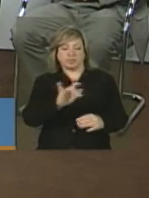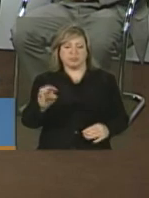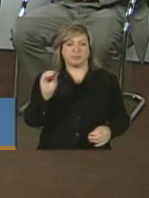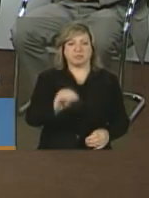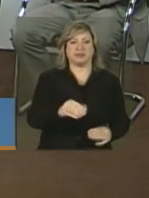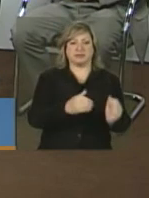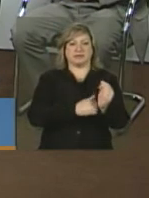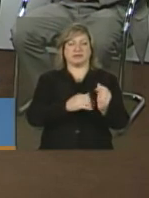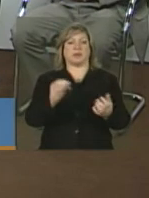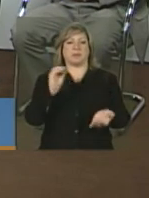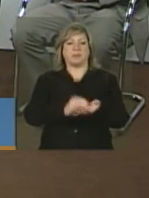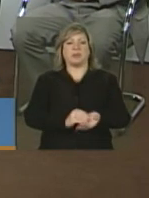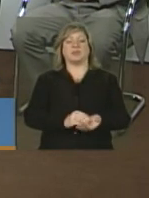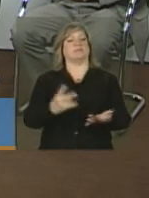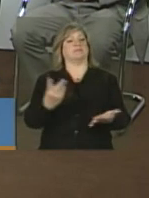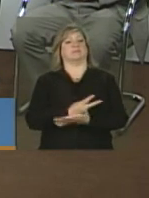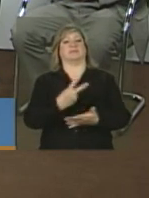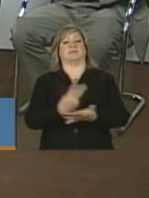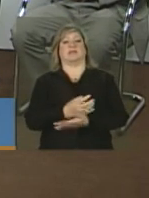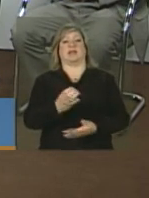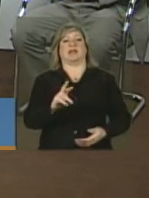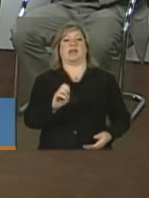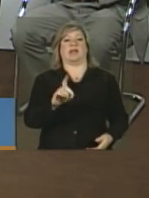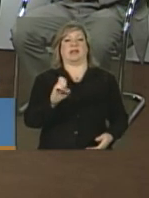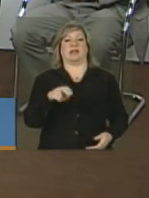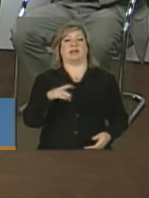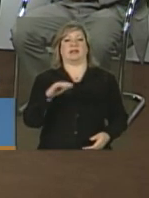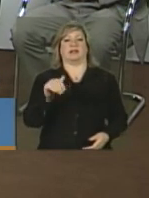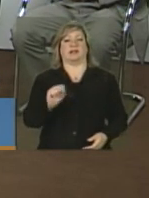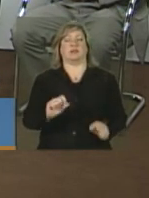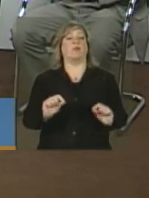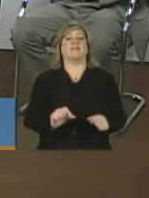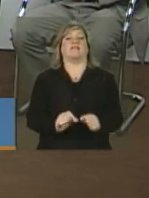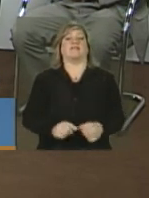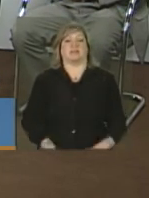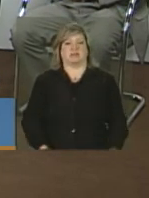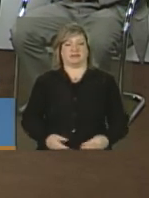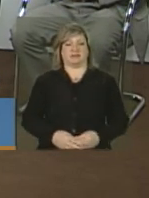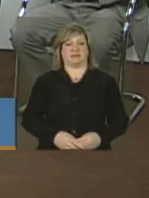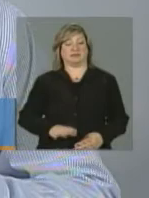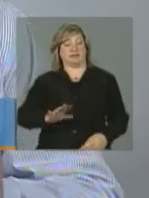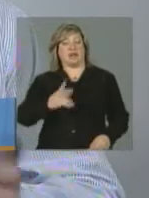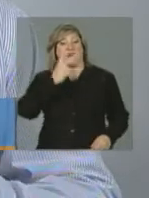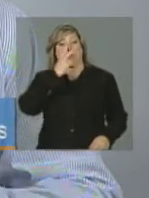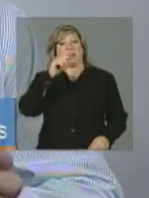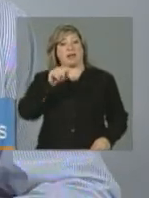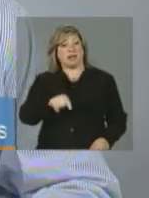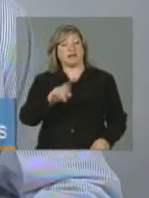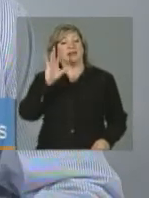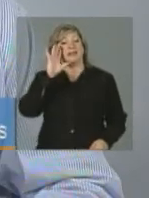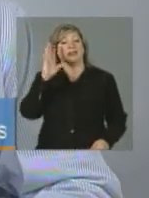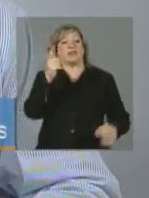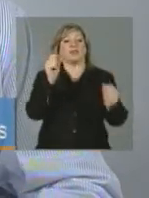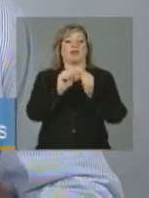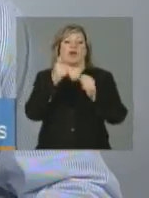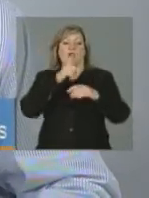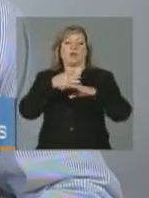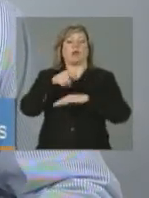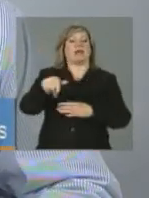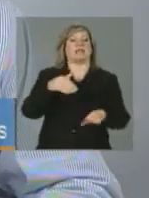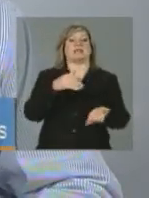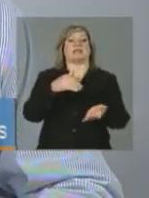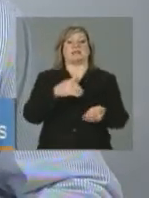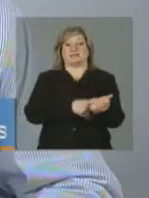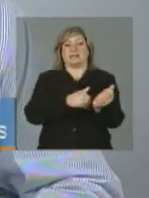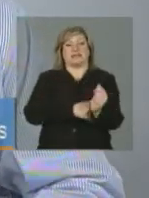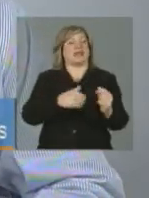do usuário incorretas. O que fazer? Bom, provavelmente tentou-se fazer acesso com a senha que não estava